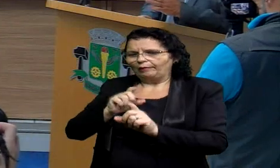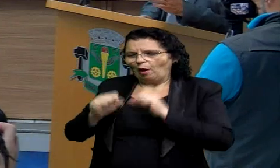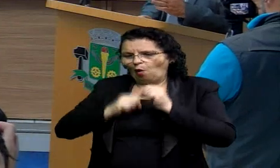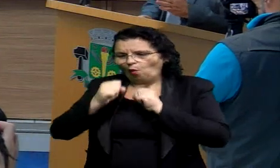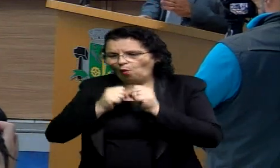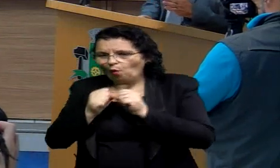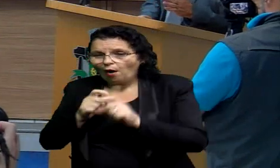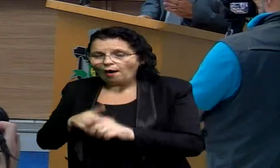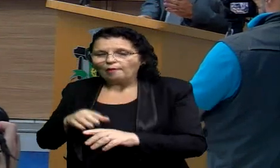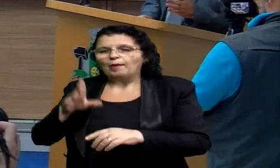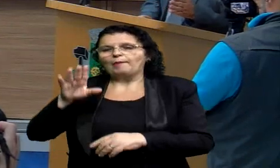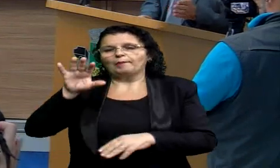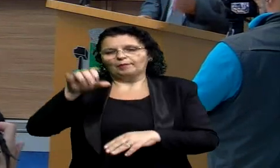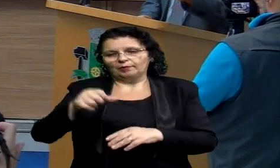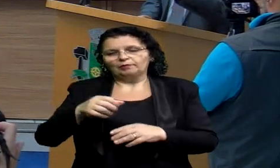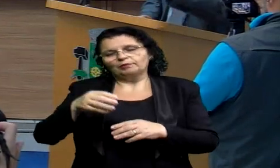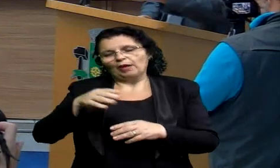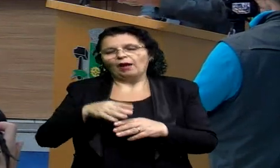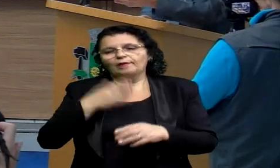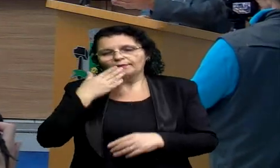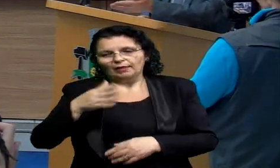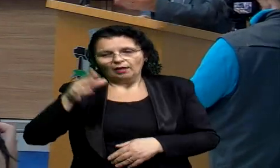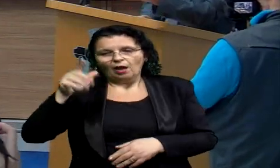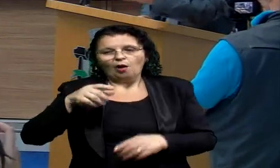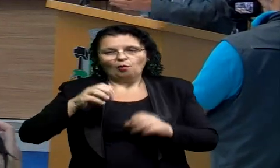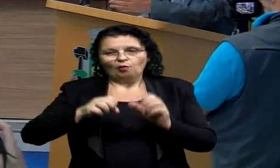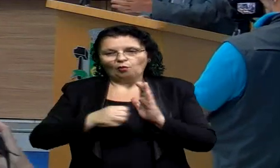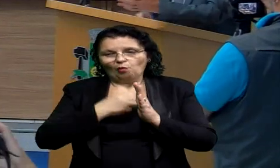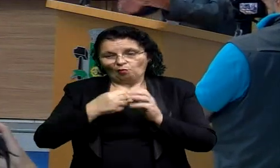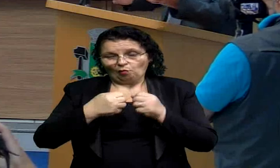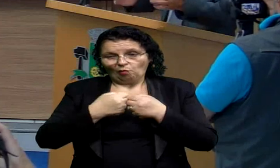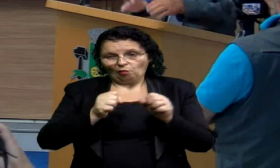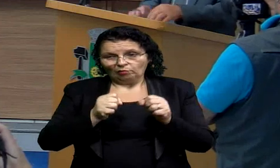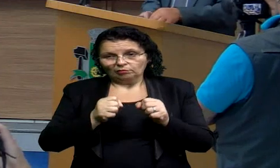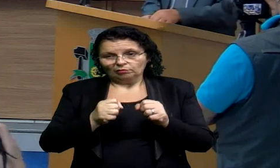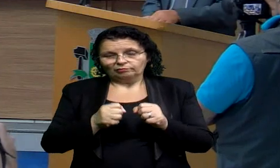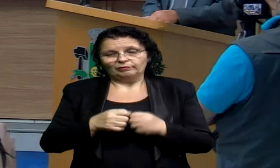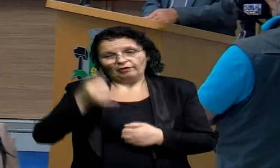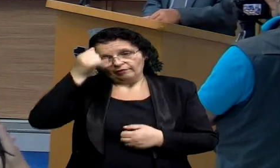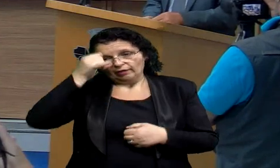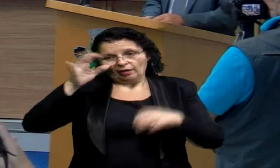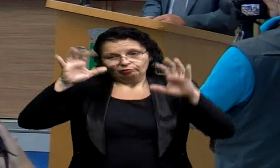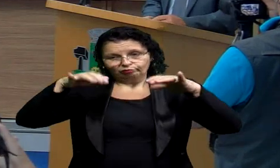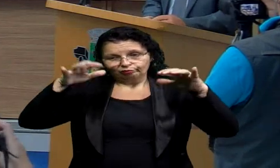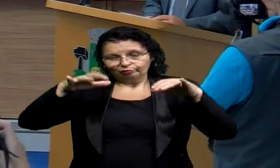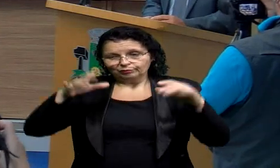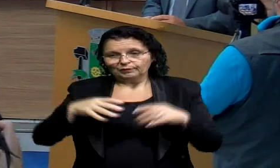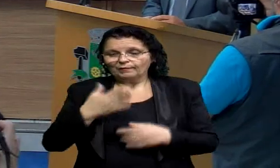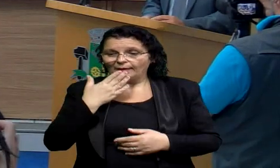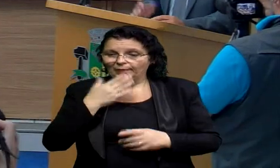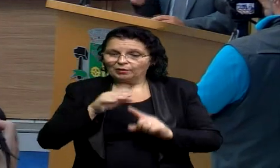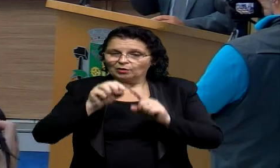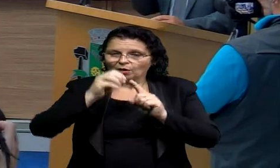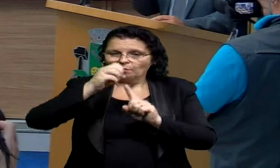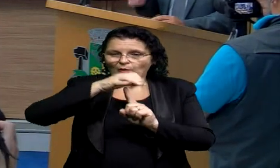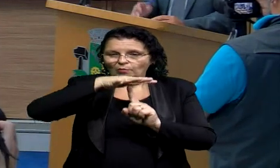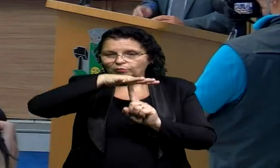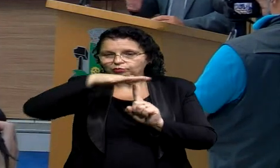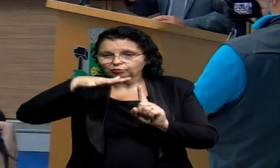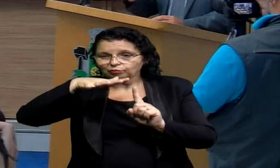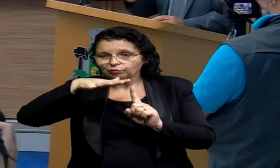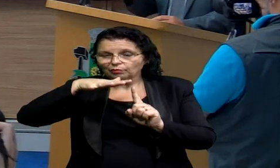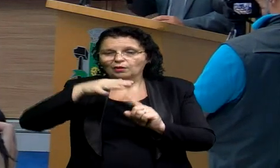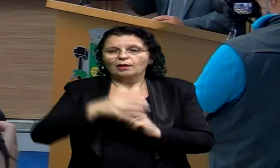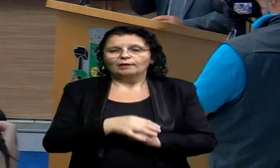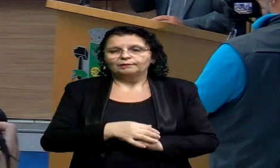correndo delber Teruel para pegar o o ônibus do outro lado para não se molhar tem Tá feito o pedido e faço aqui não